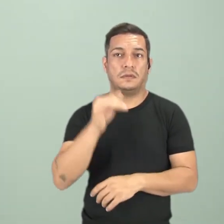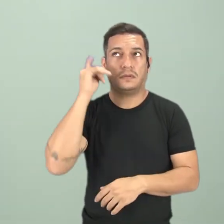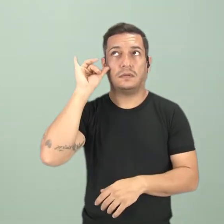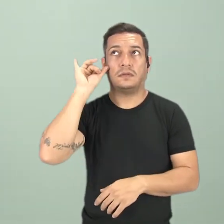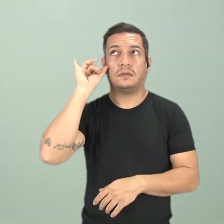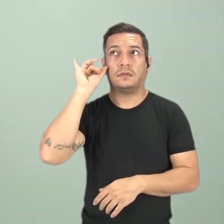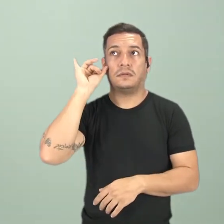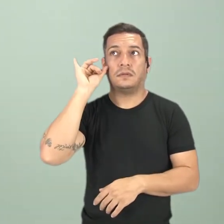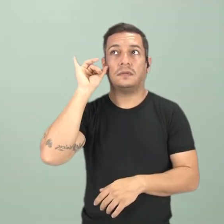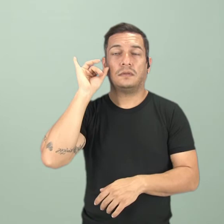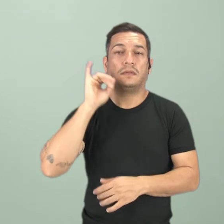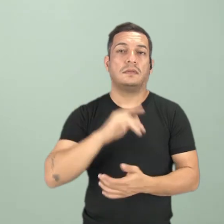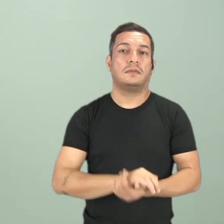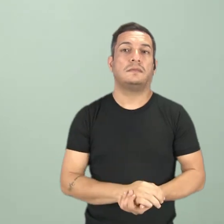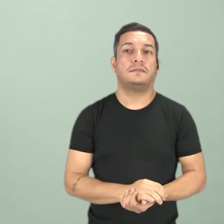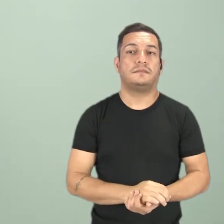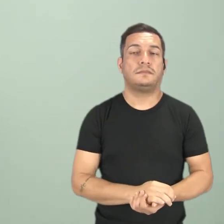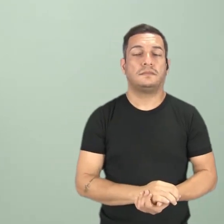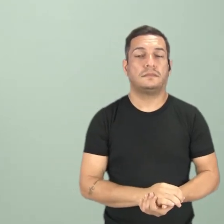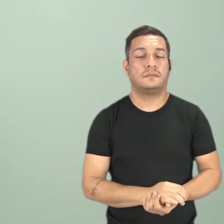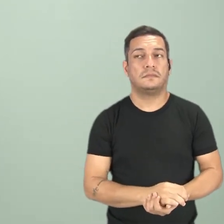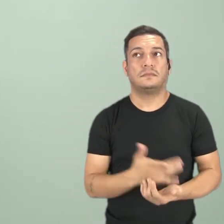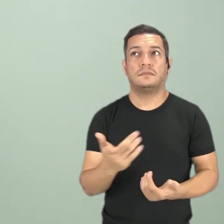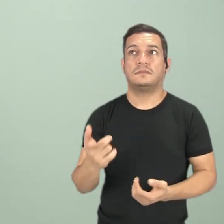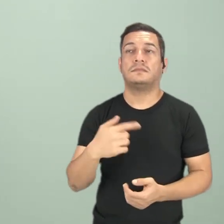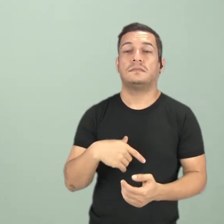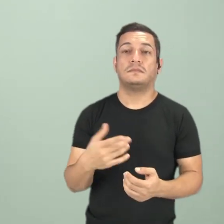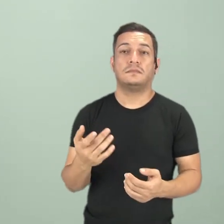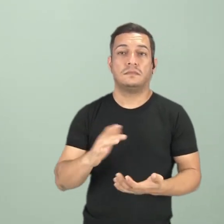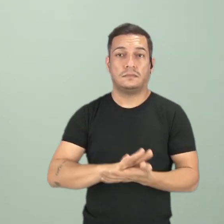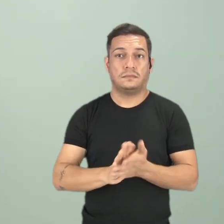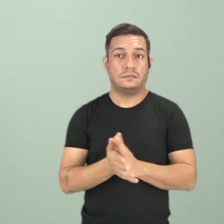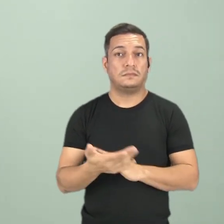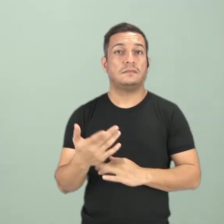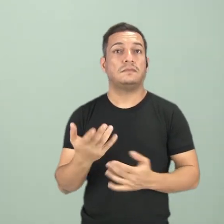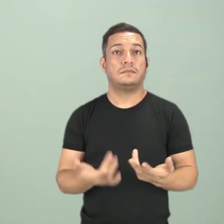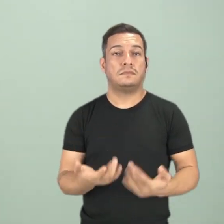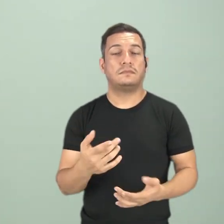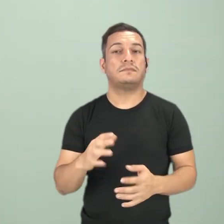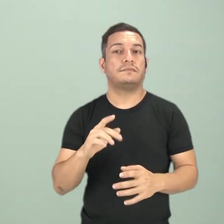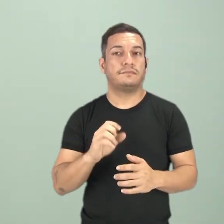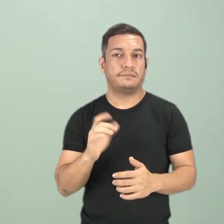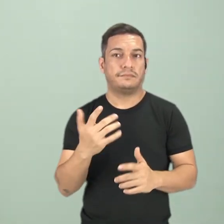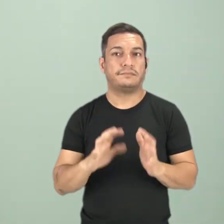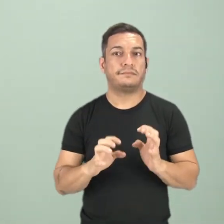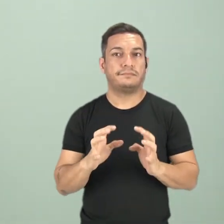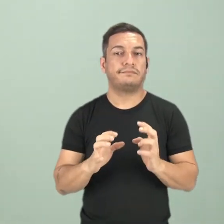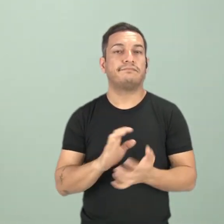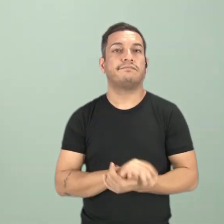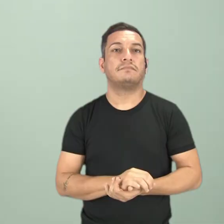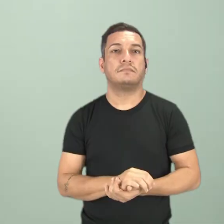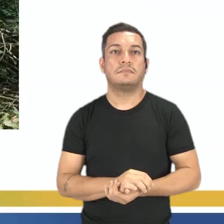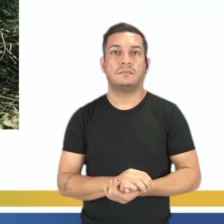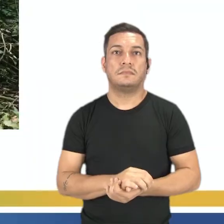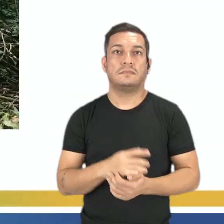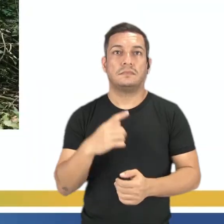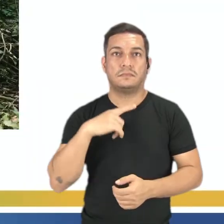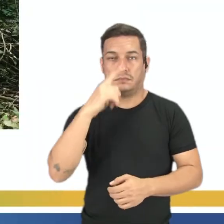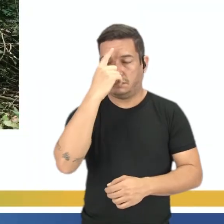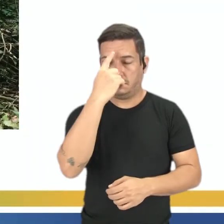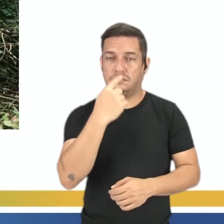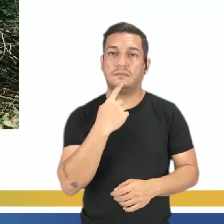criação, principalmente do gado, de forma ilegal. Então, com o desmatamento acontecem muitos conflitos. Aí nós temos